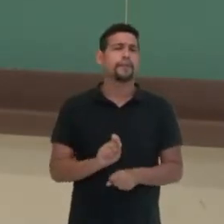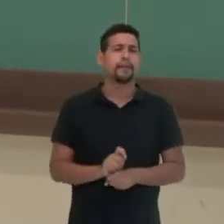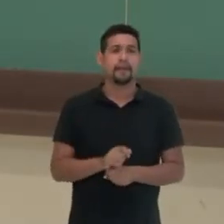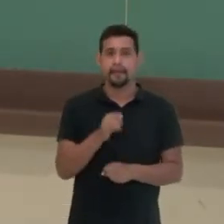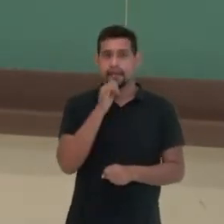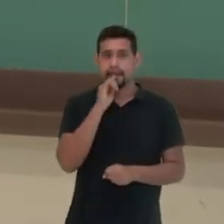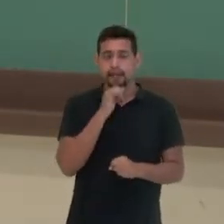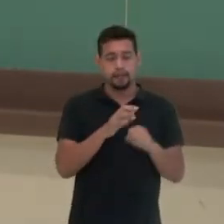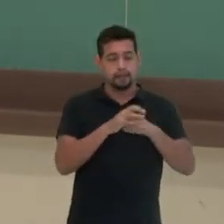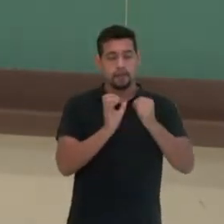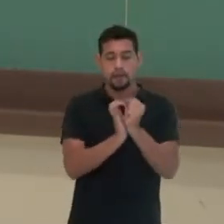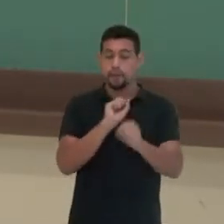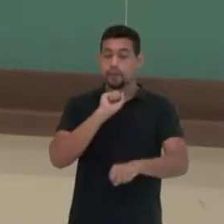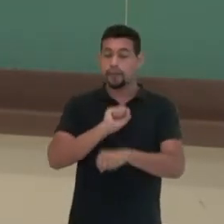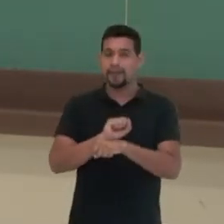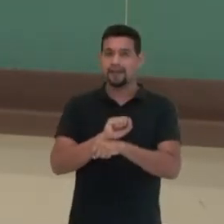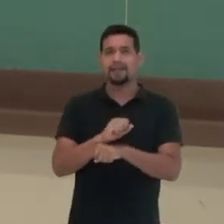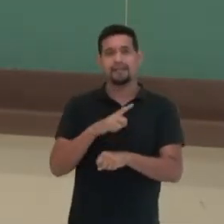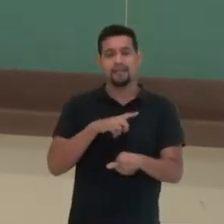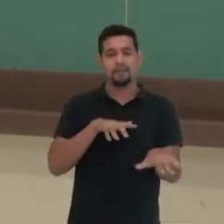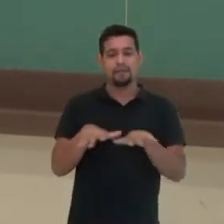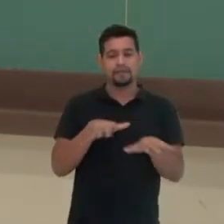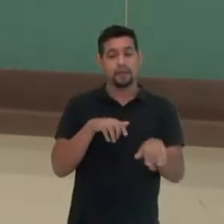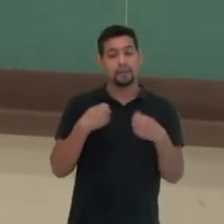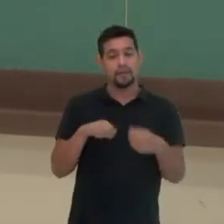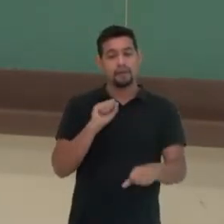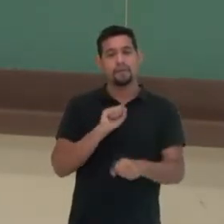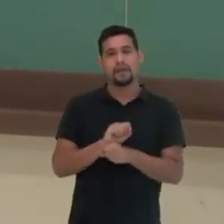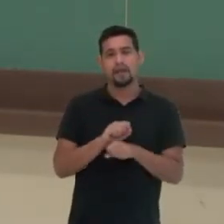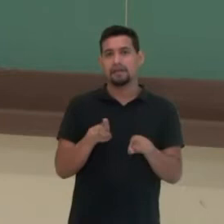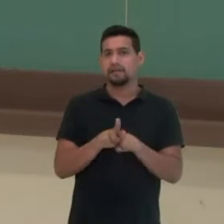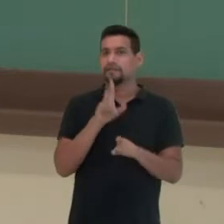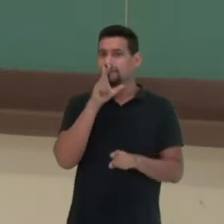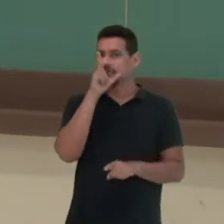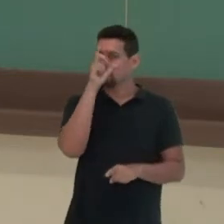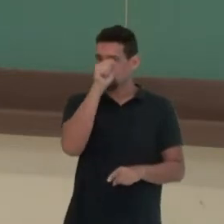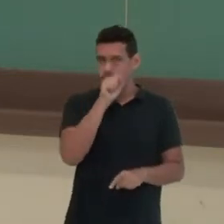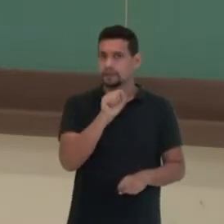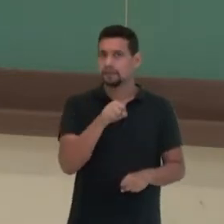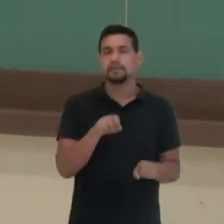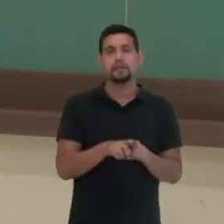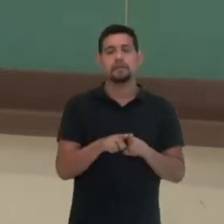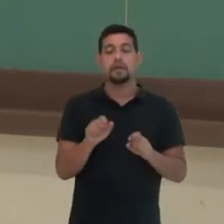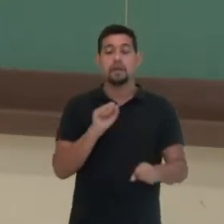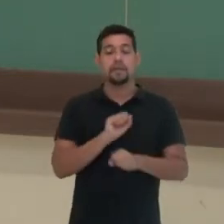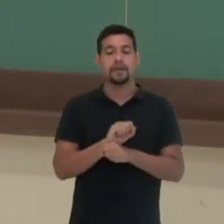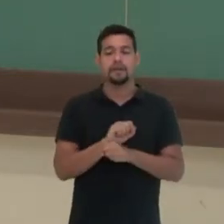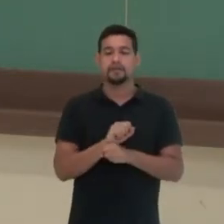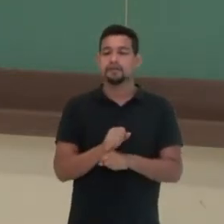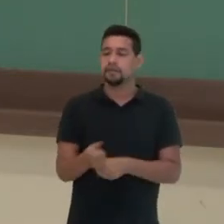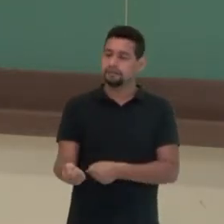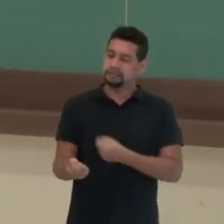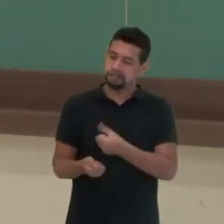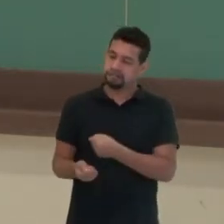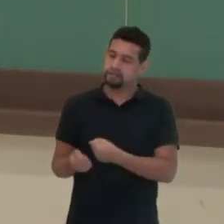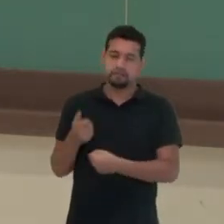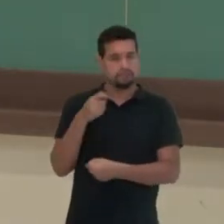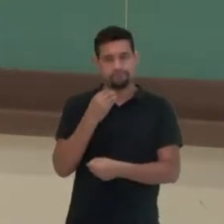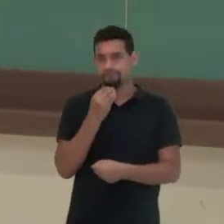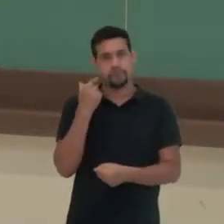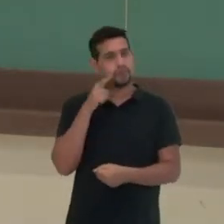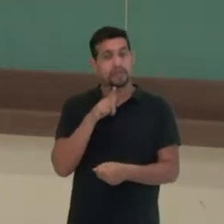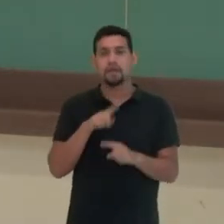este corpo pare. Se ele estiver em movimento, é necessário também que aplique uma força sobre ele para que ele pare de se movimentar. E